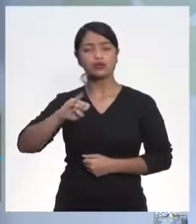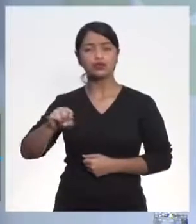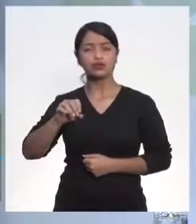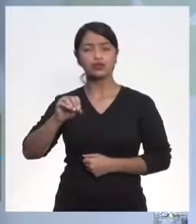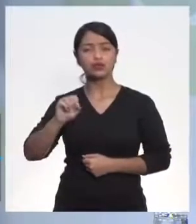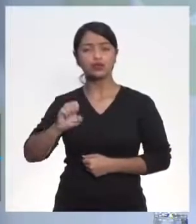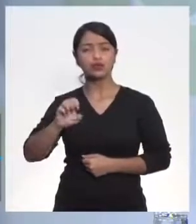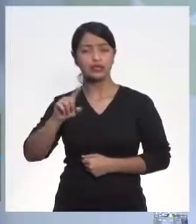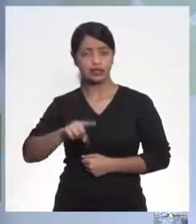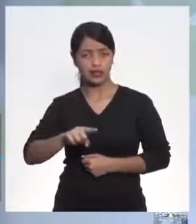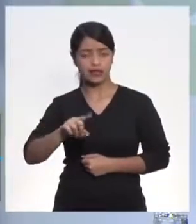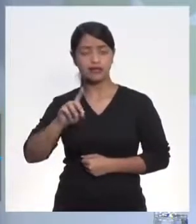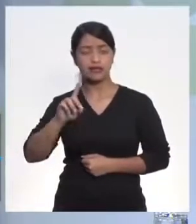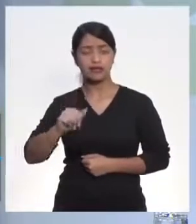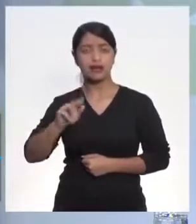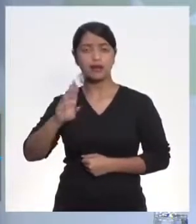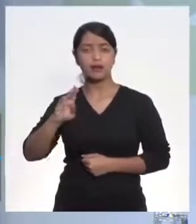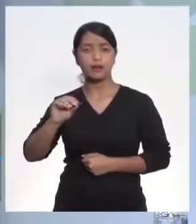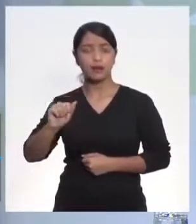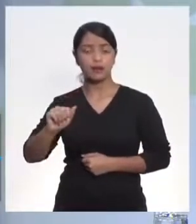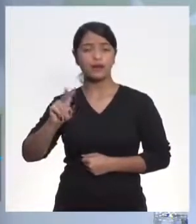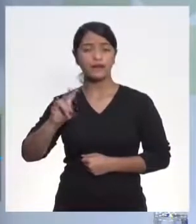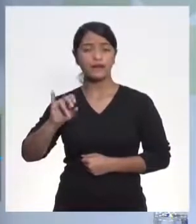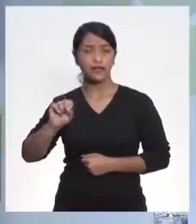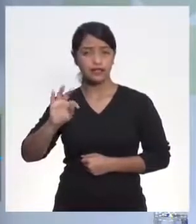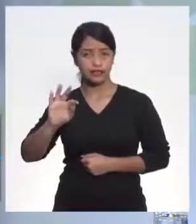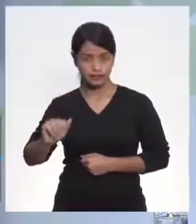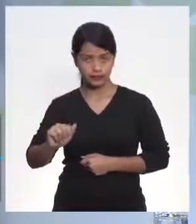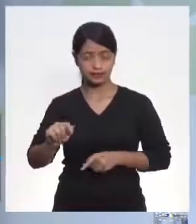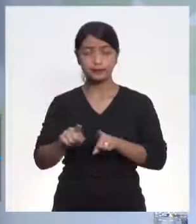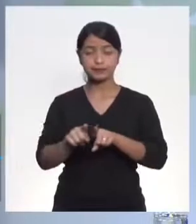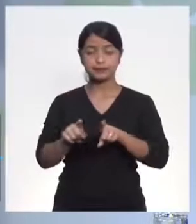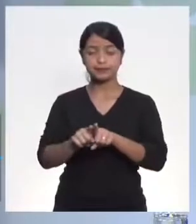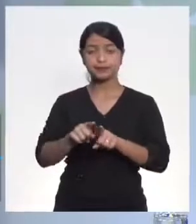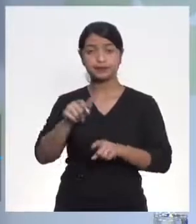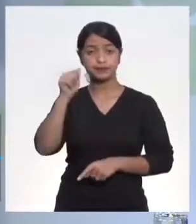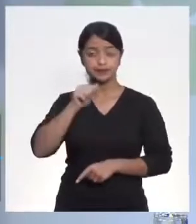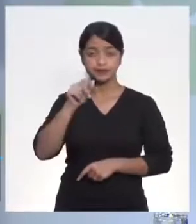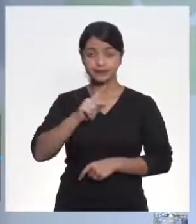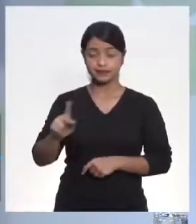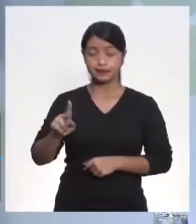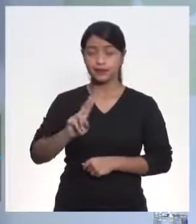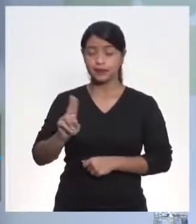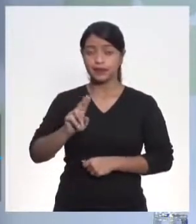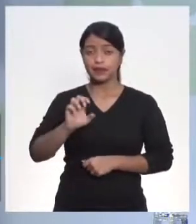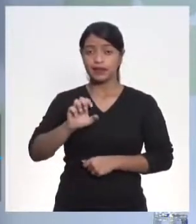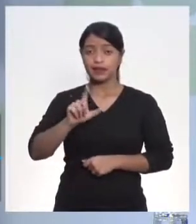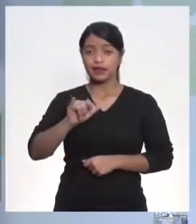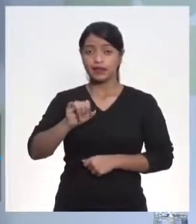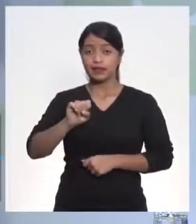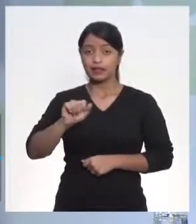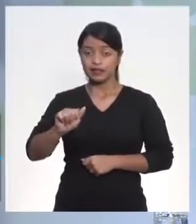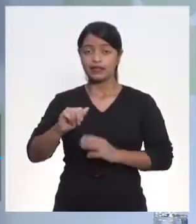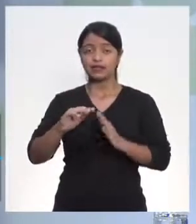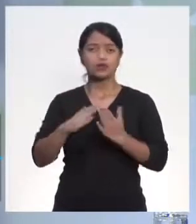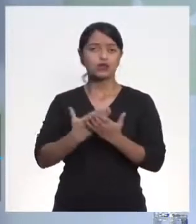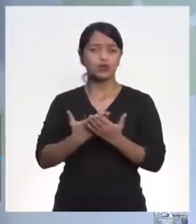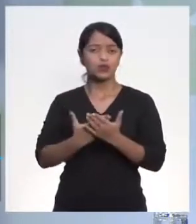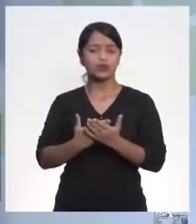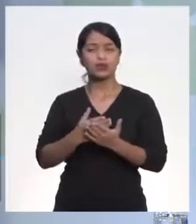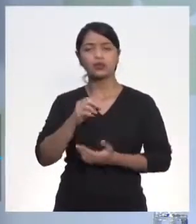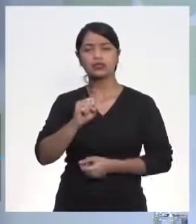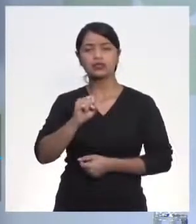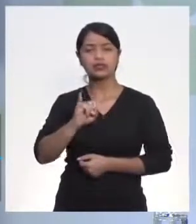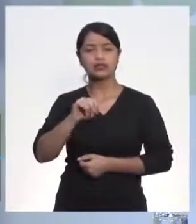aqui participando. Eu tenho, por exemplo, a Elisa, professora da Escola Estadual Sinira Pires